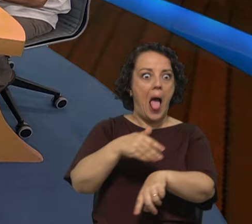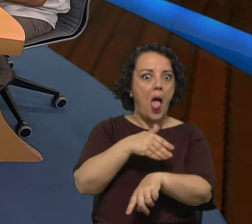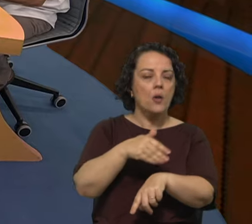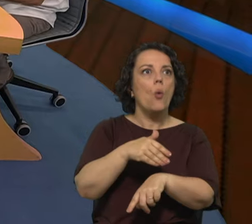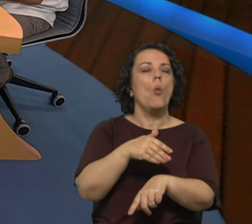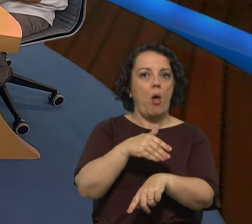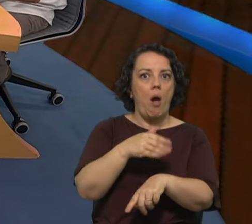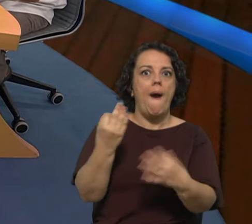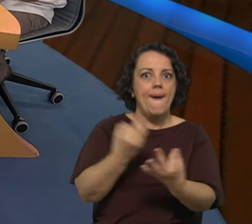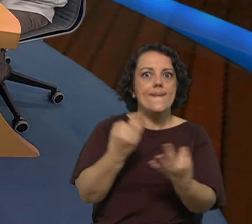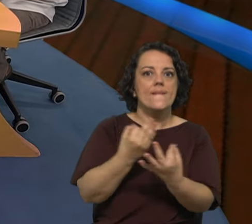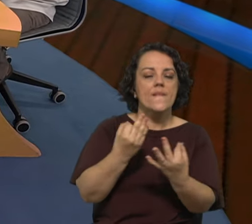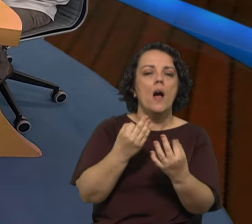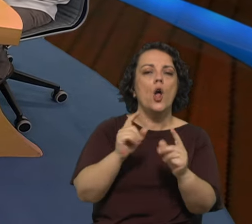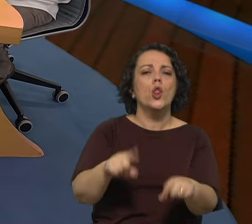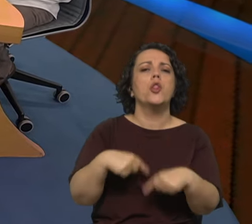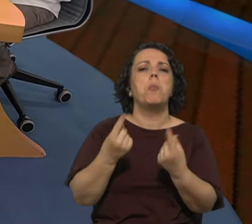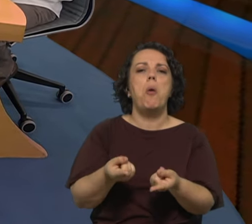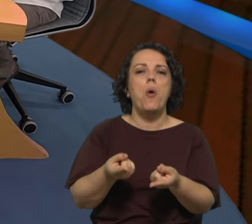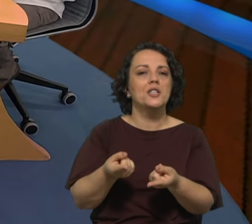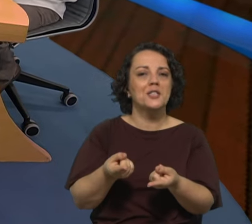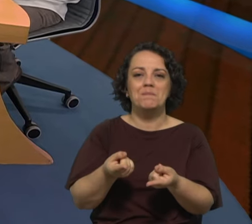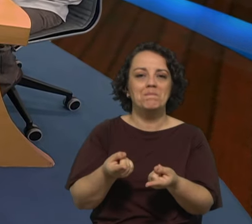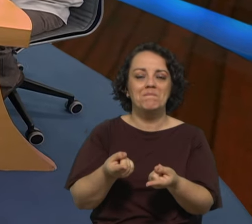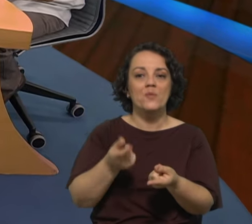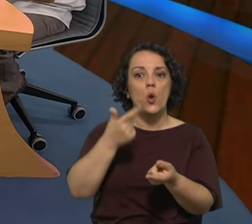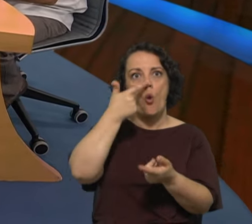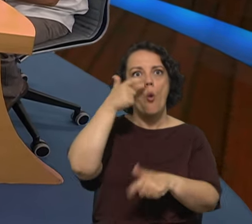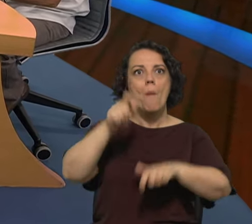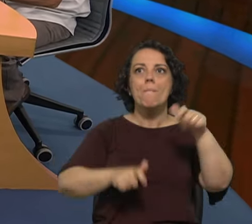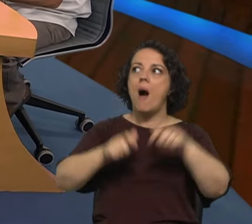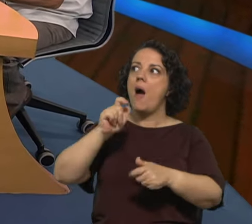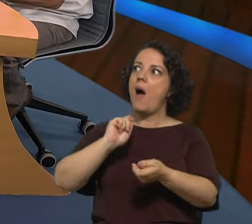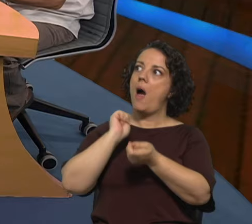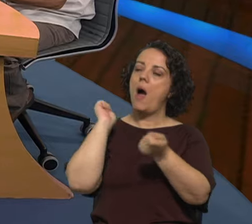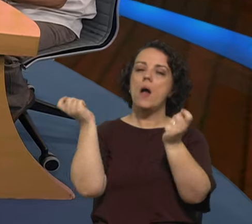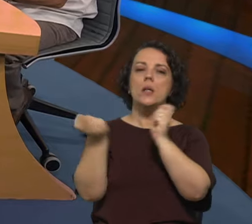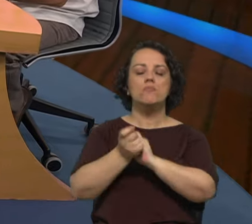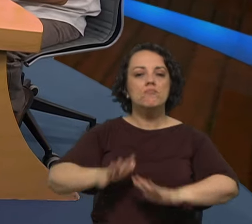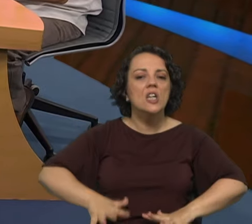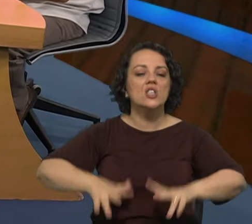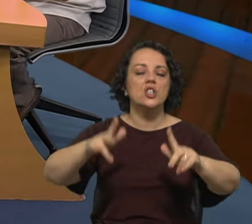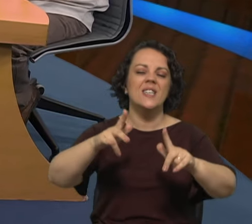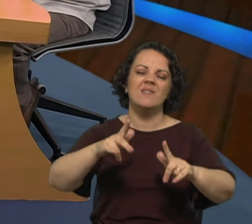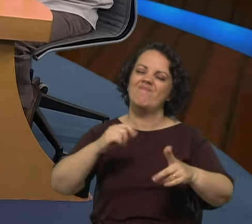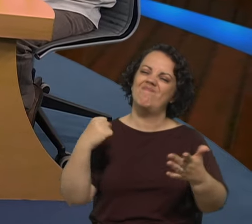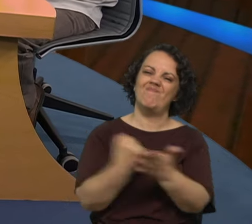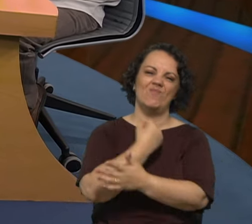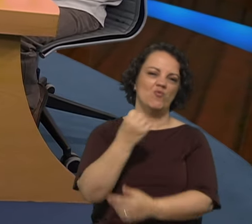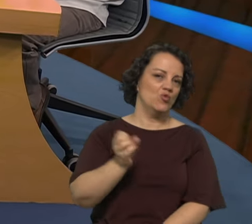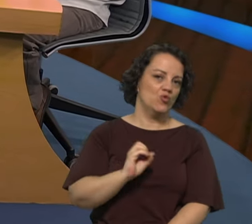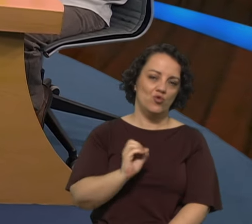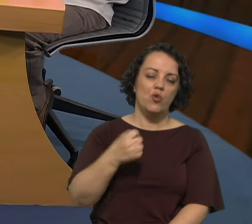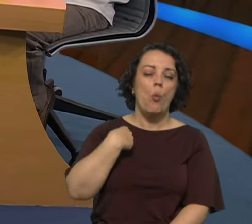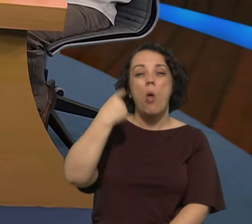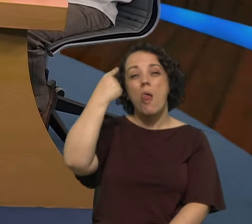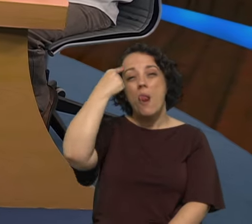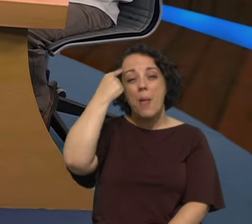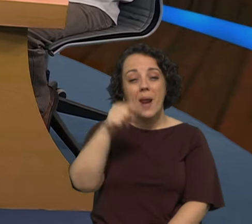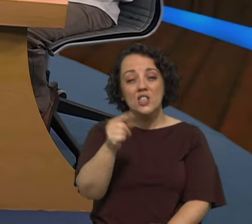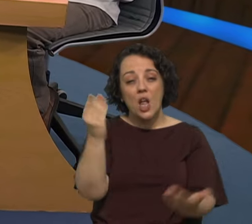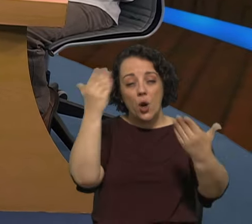eh não fomos capazes de como uma humanidade crescer e foi pena e Eu recordo sempre aquela grande celebração que naquela noite